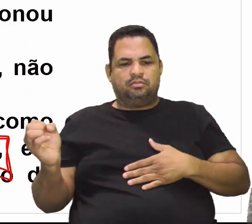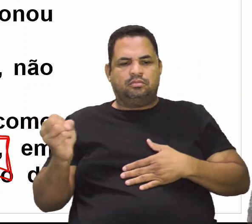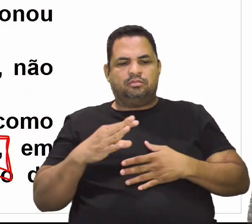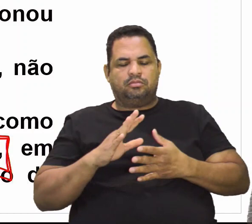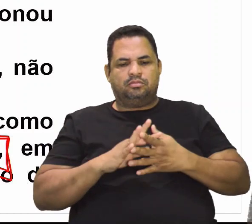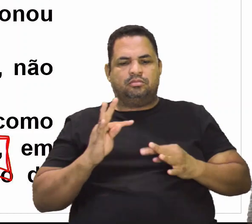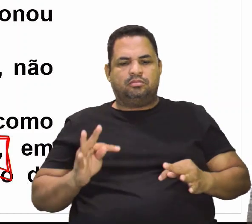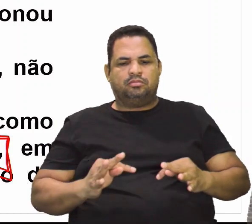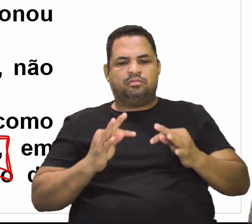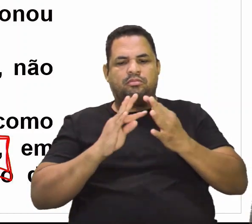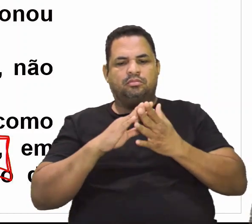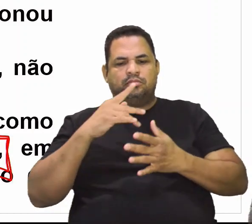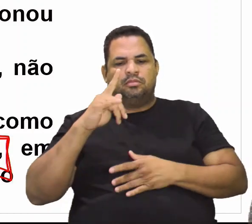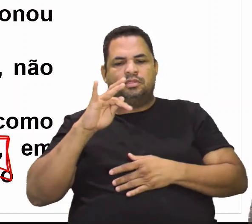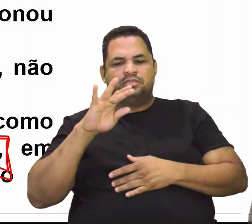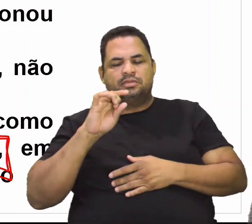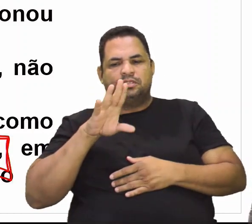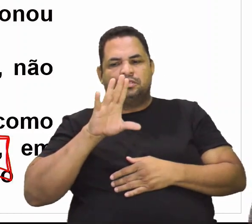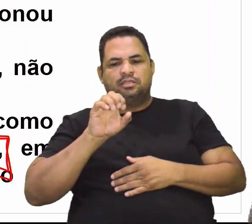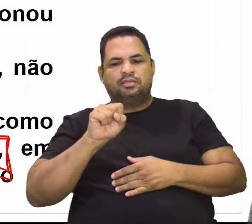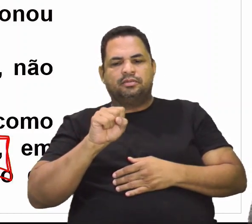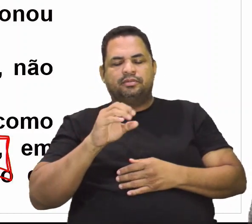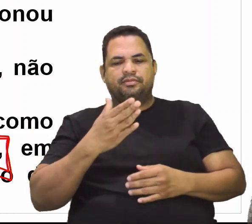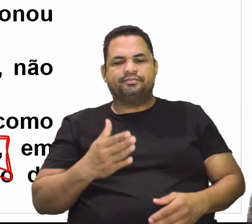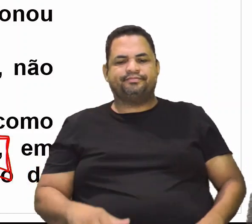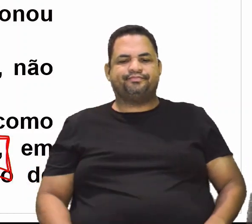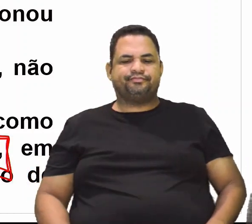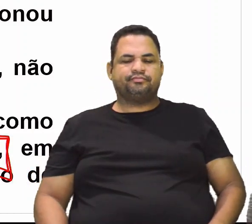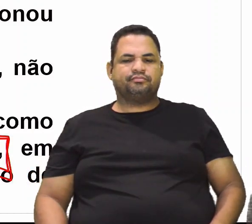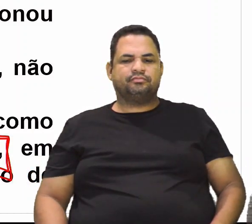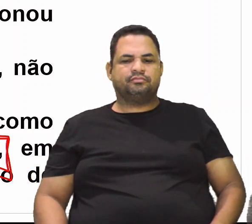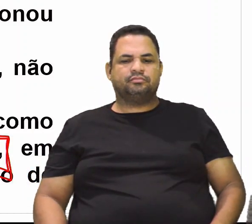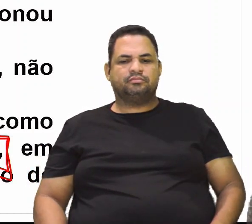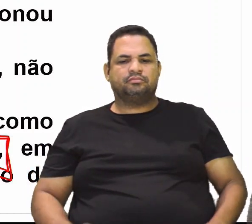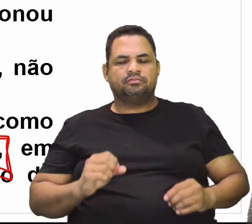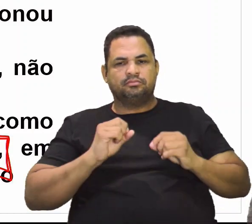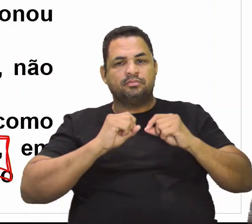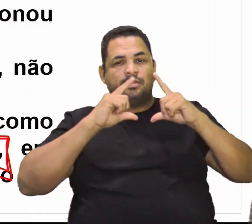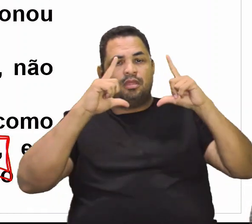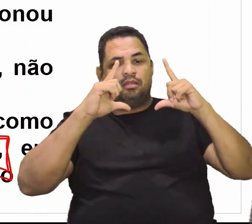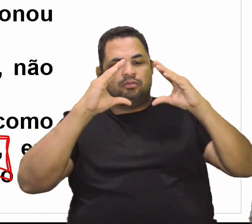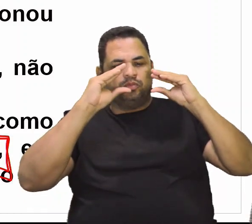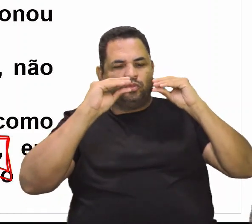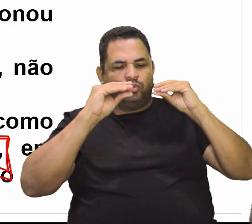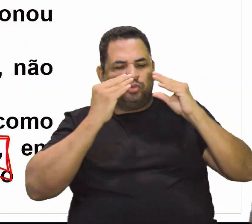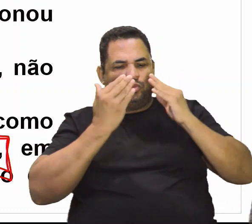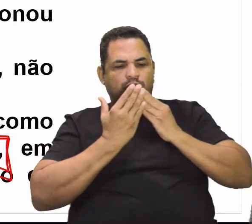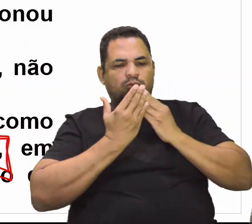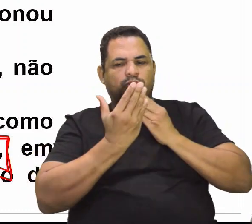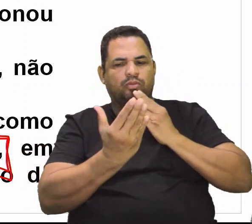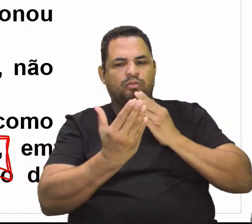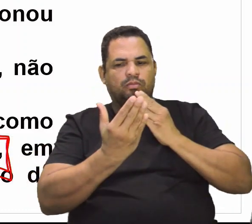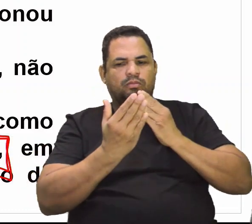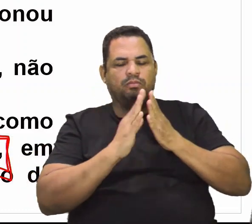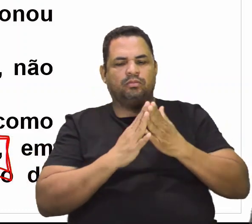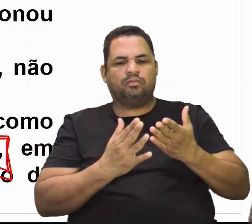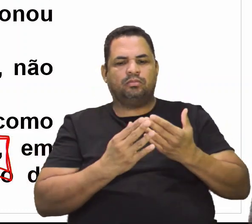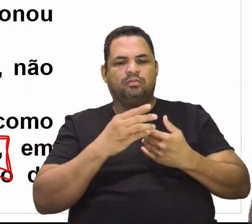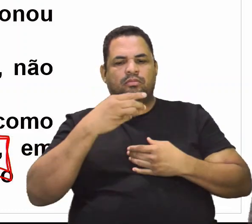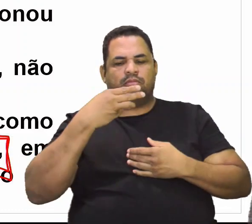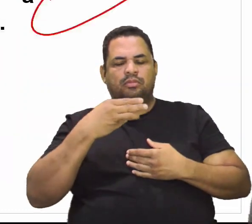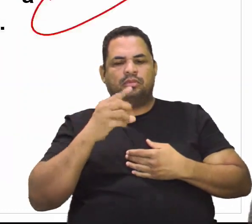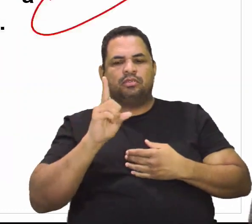como perspectiva, claro, escuro, fundo, 3D, dentro